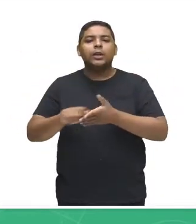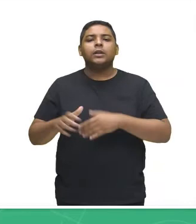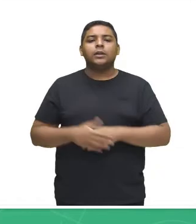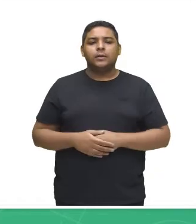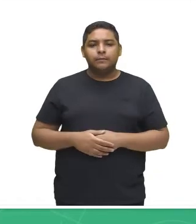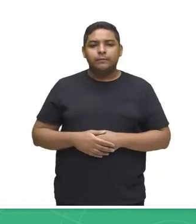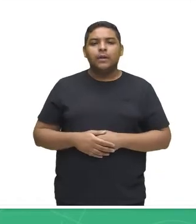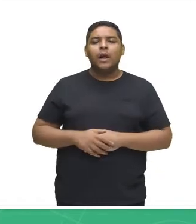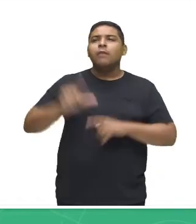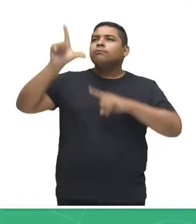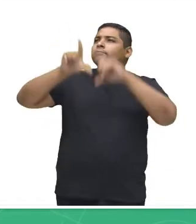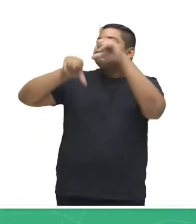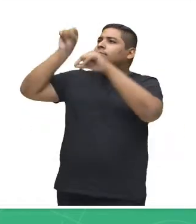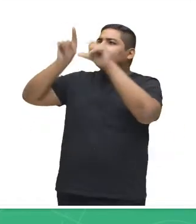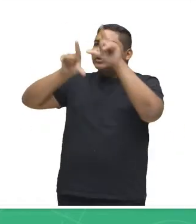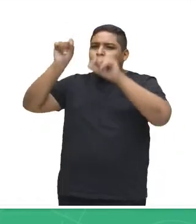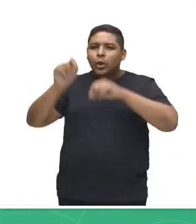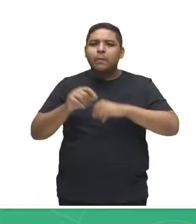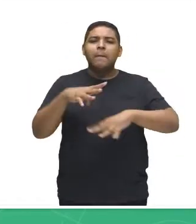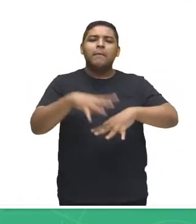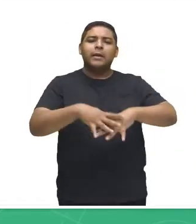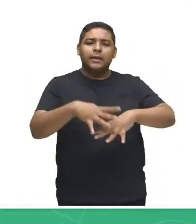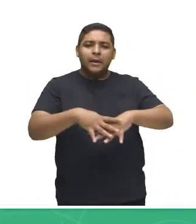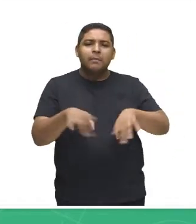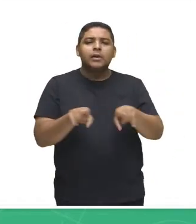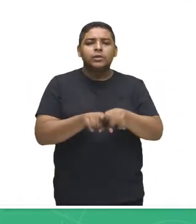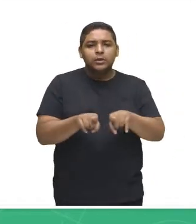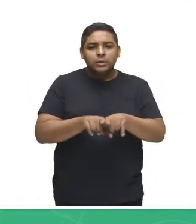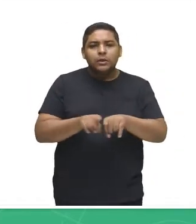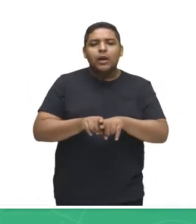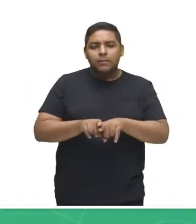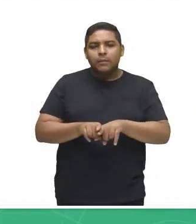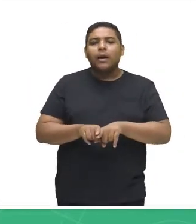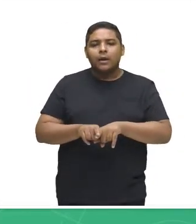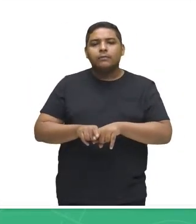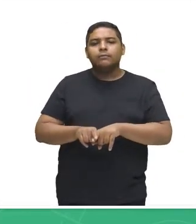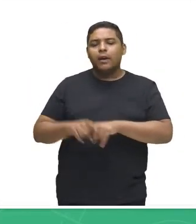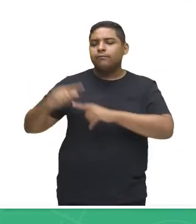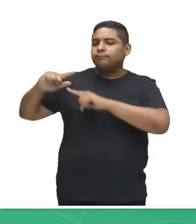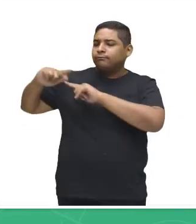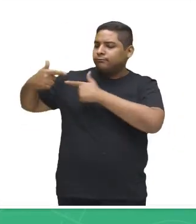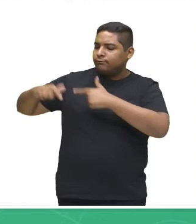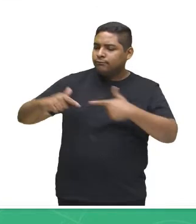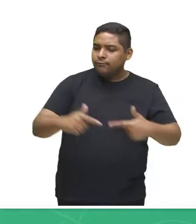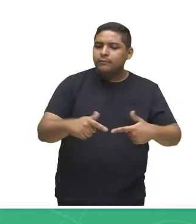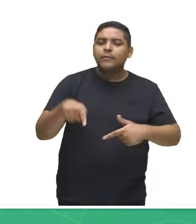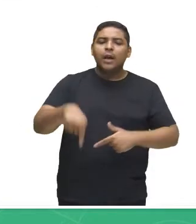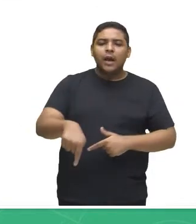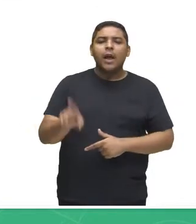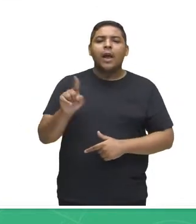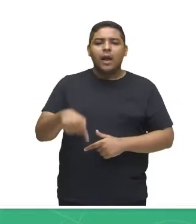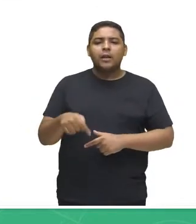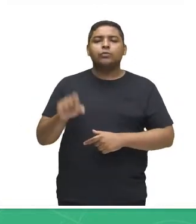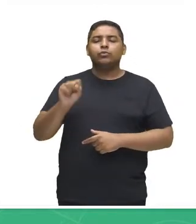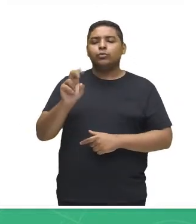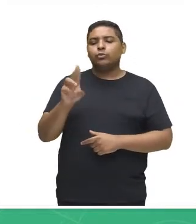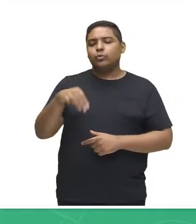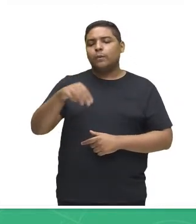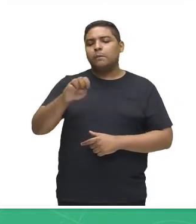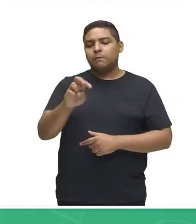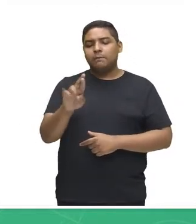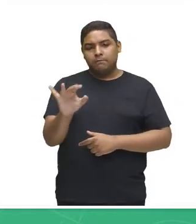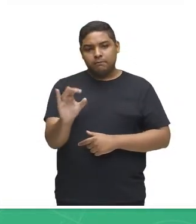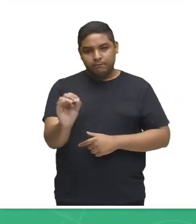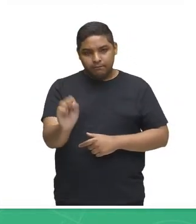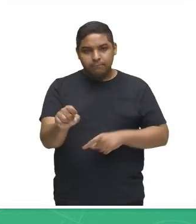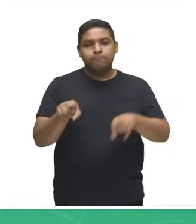a matemática, vão ser heranças dos sumérios para as nossas civilizações, certo? Eles vão entrar em conflitos a